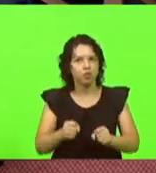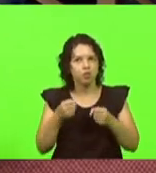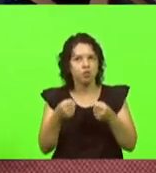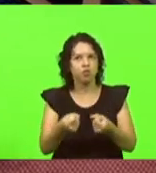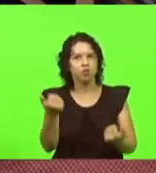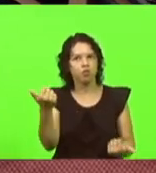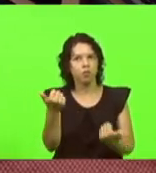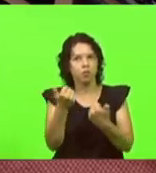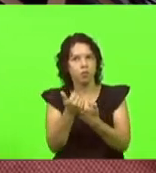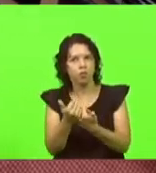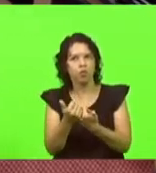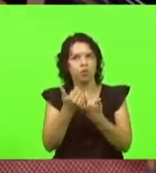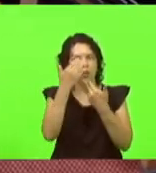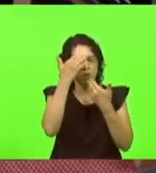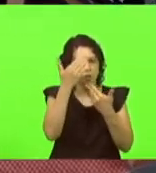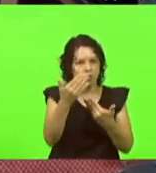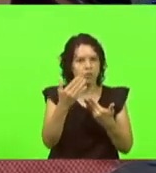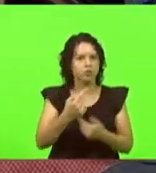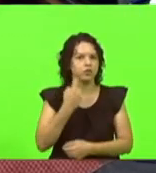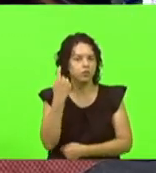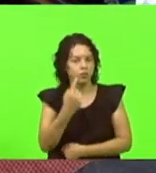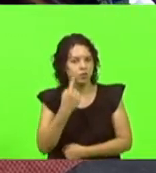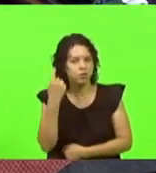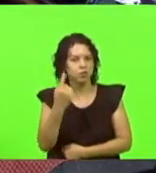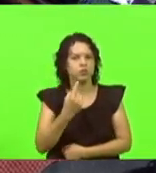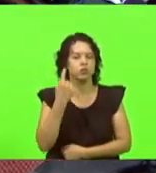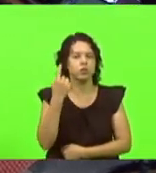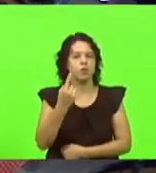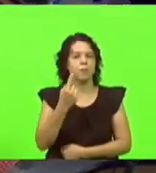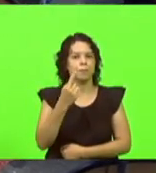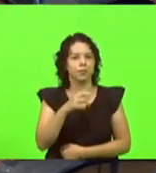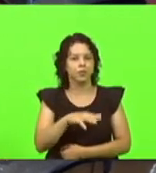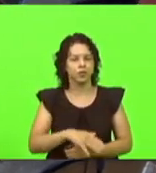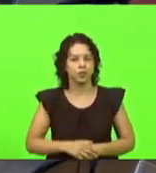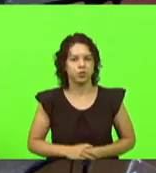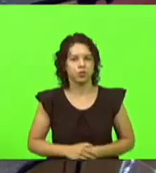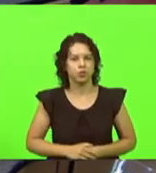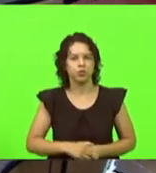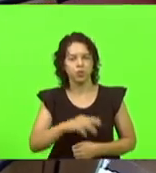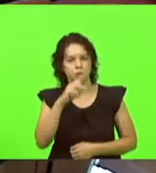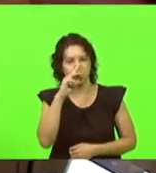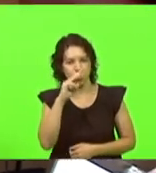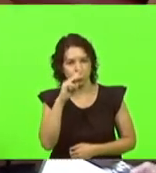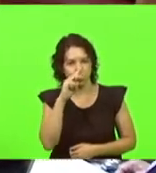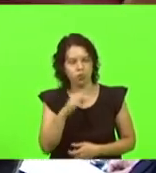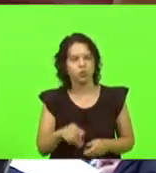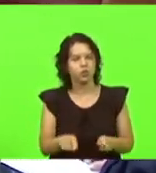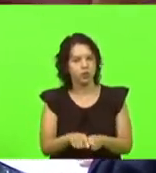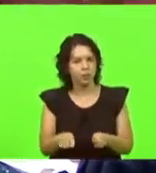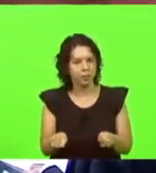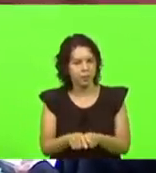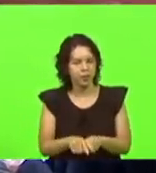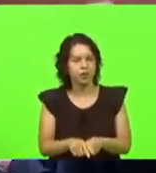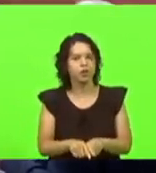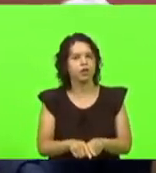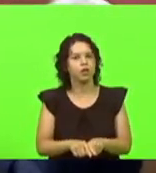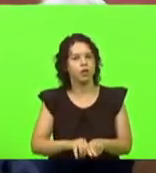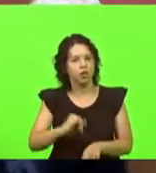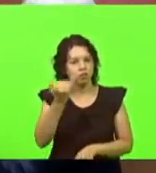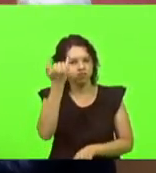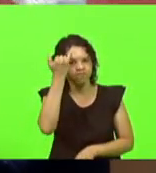apoio. Obrigado, deputado Jair Mioto. Muito obrigado pela palavra. Já tive